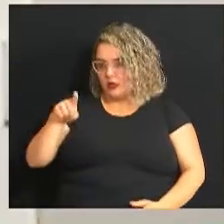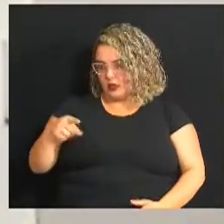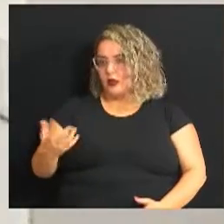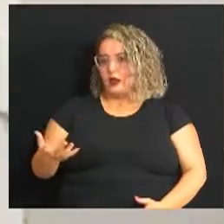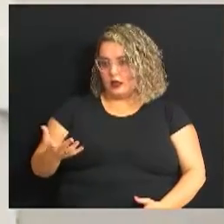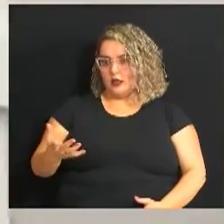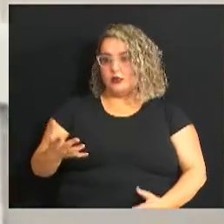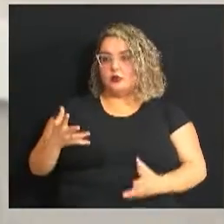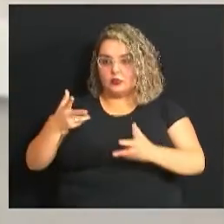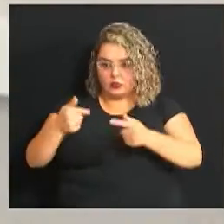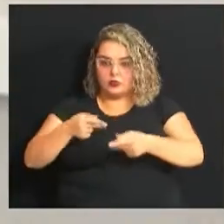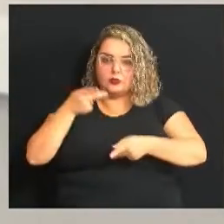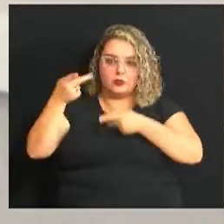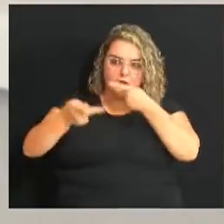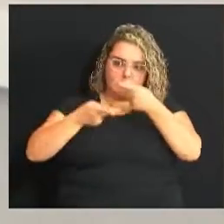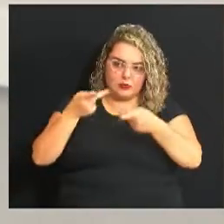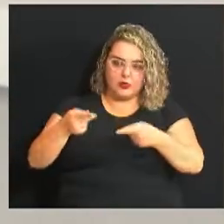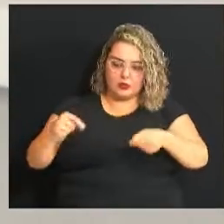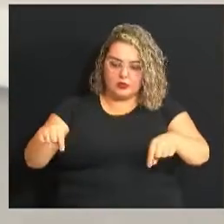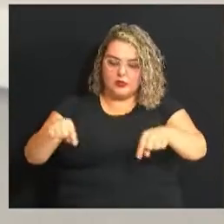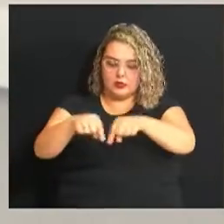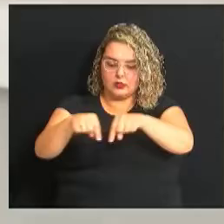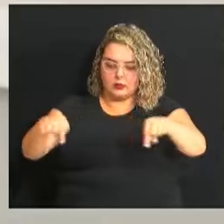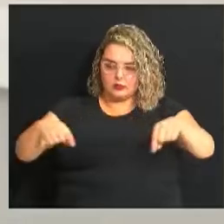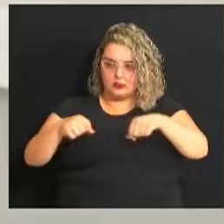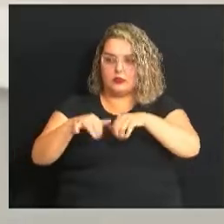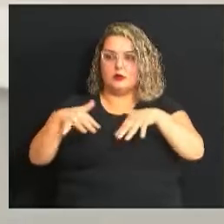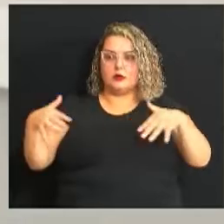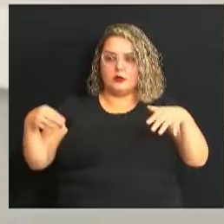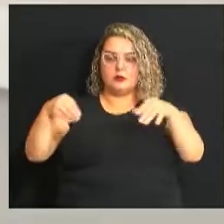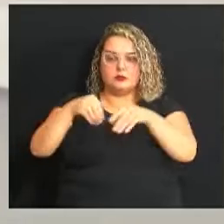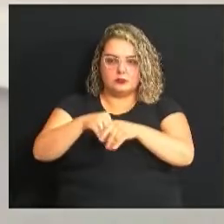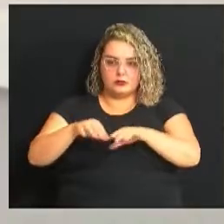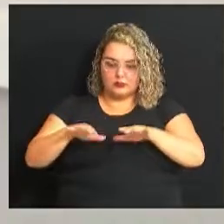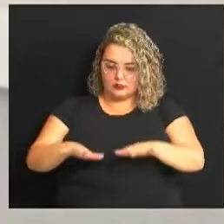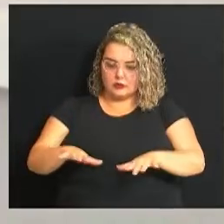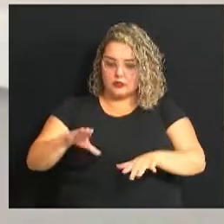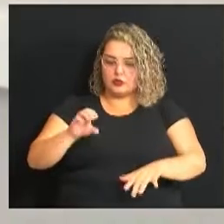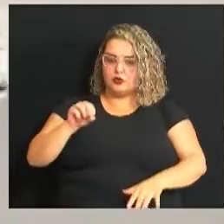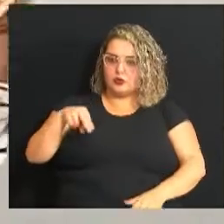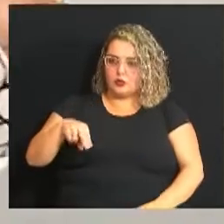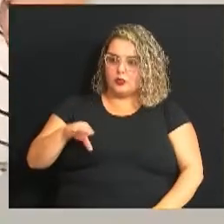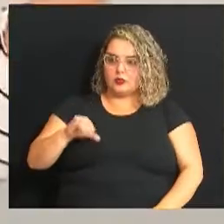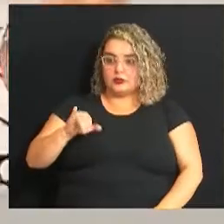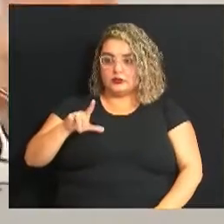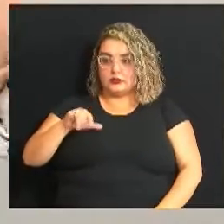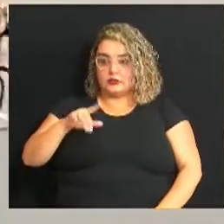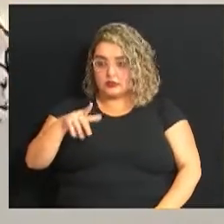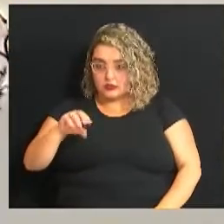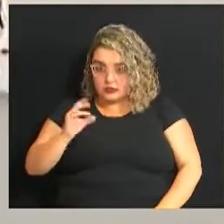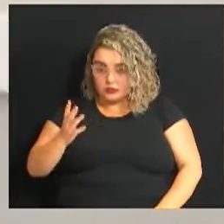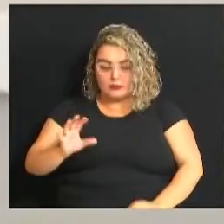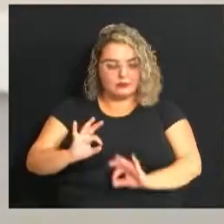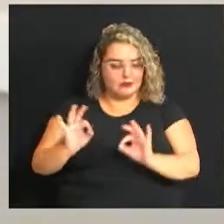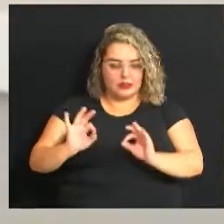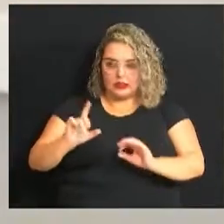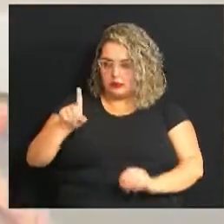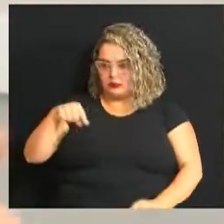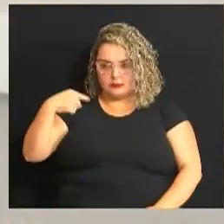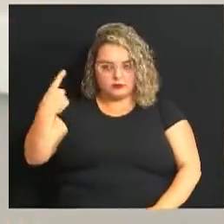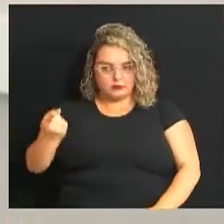que é falado dentro de uma sessão de conciliação fica dentro da sala de conciliação. Nada sai, né,